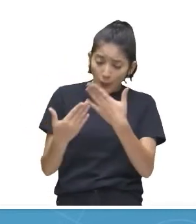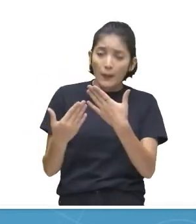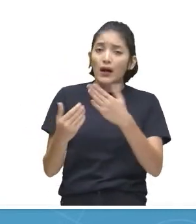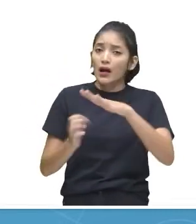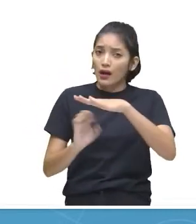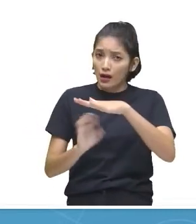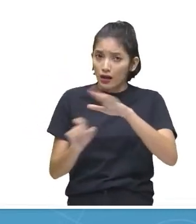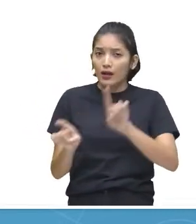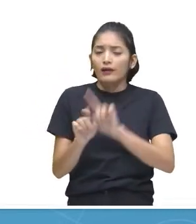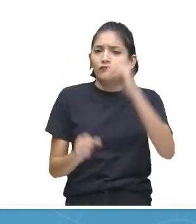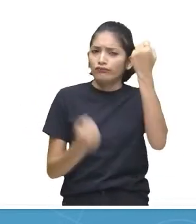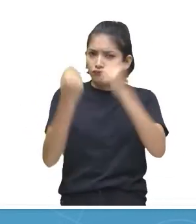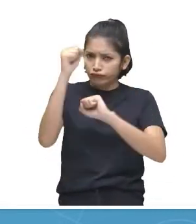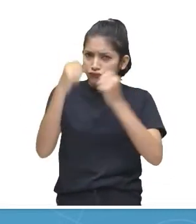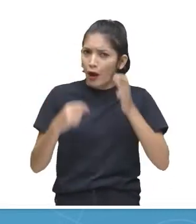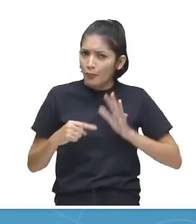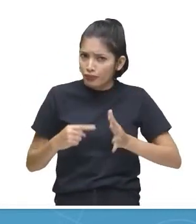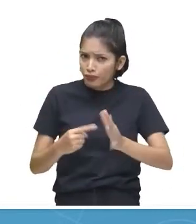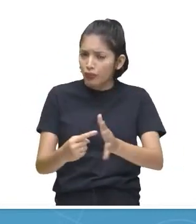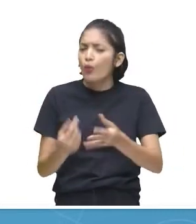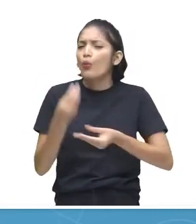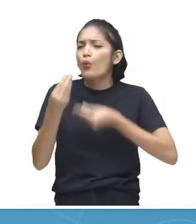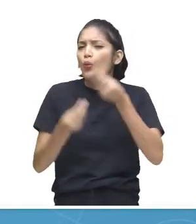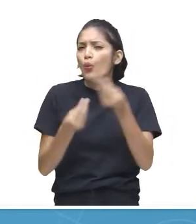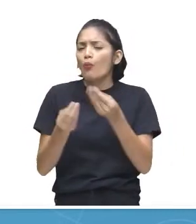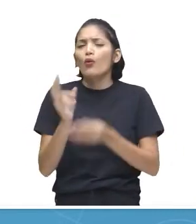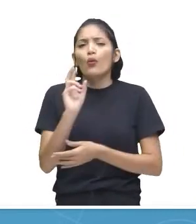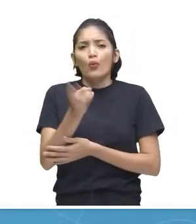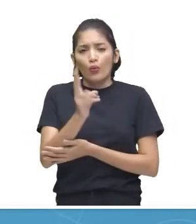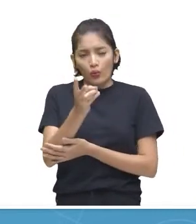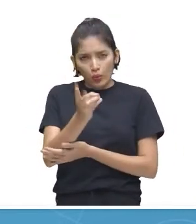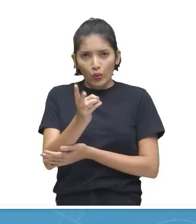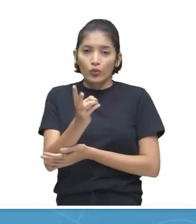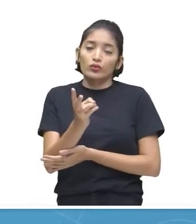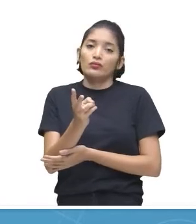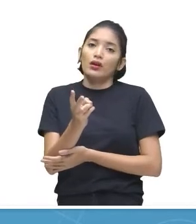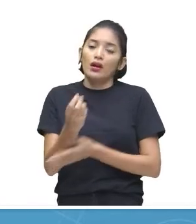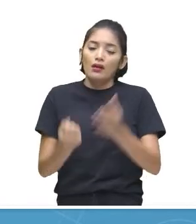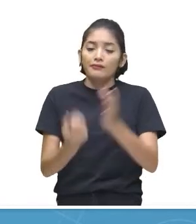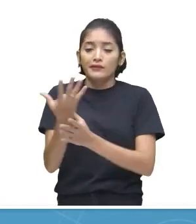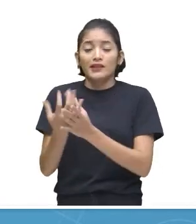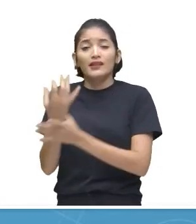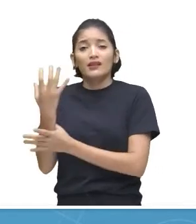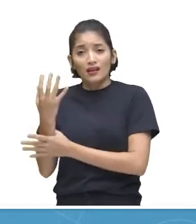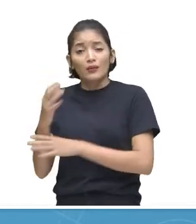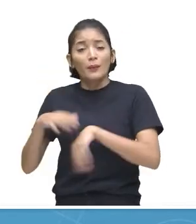minha fábrica, minhas máquinas, como é que eu posso continuar sempre à frente, produzindo mais e menos tempo?